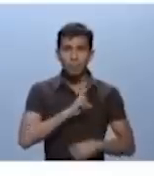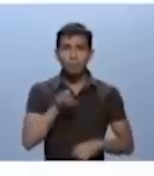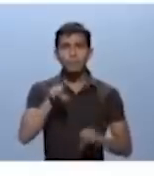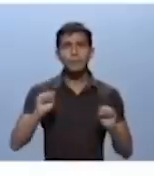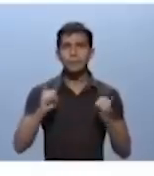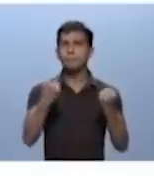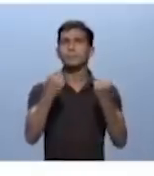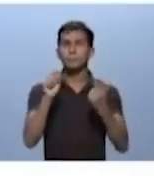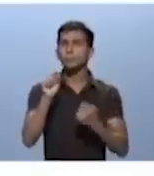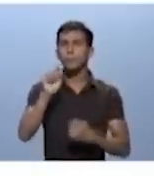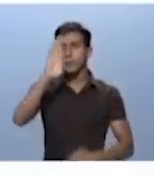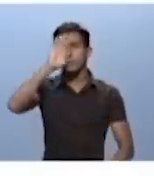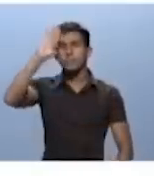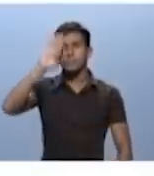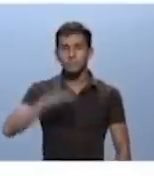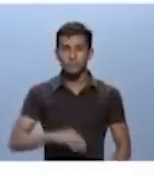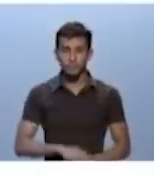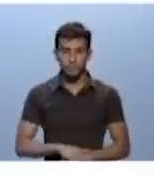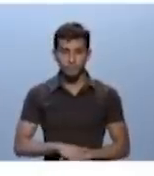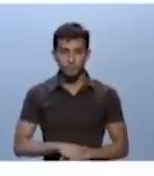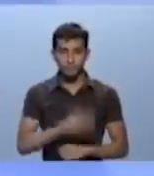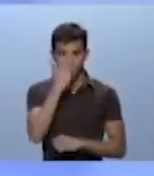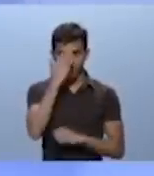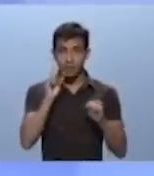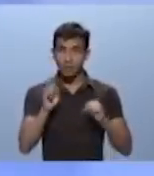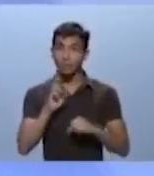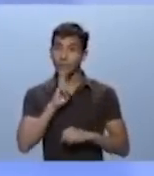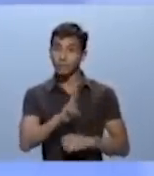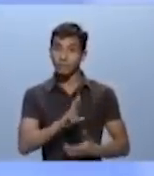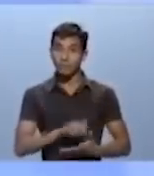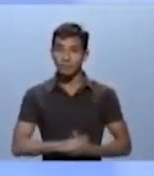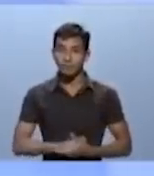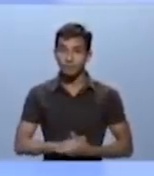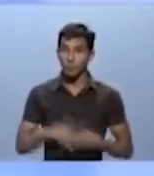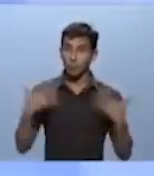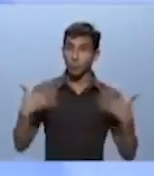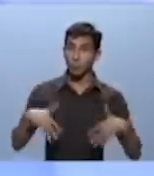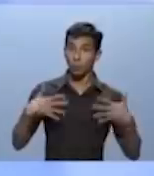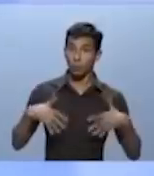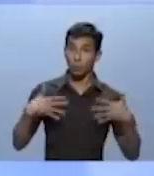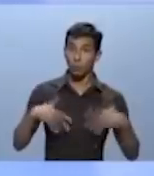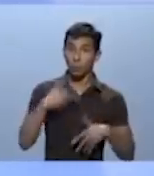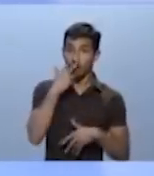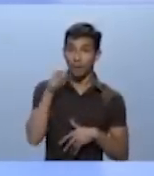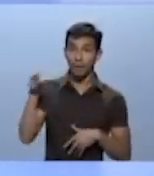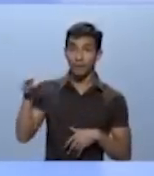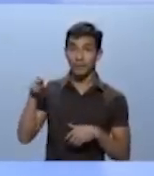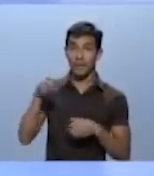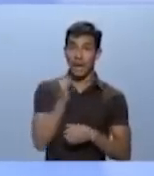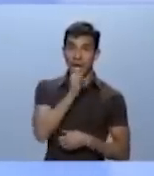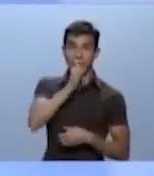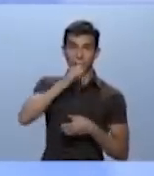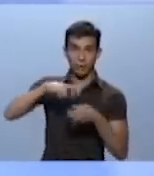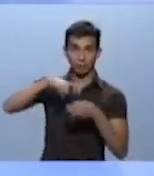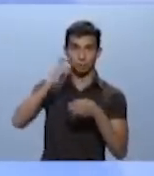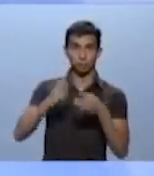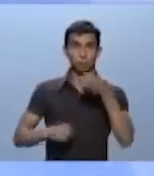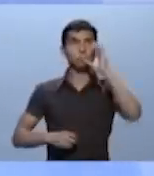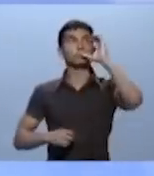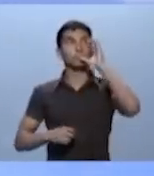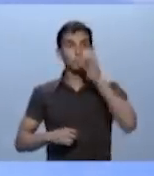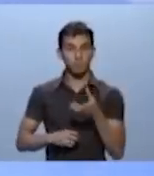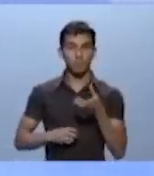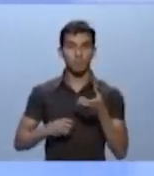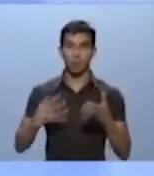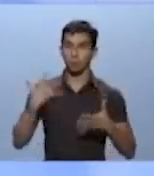Bandeira Obrigada candidato por favor sua réplica olha parece que o Celso Russomano ou tomou uma de boa e nos Bastidores com uma bronca do martelo